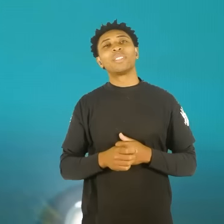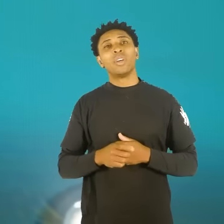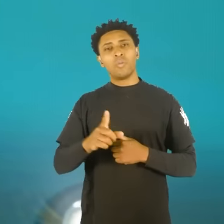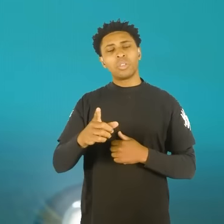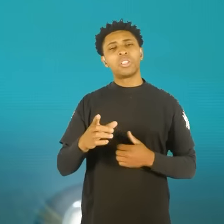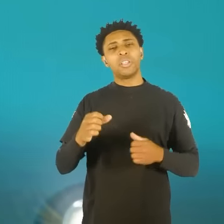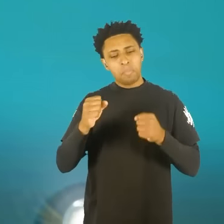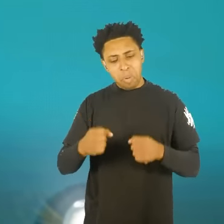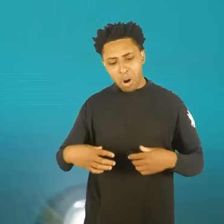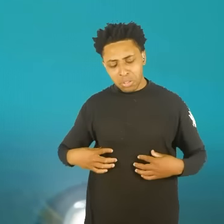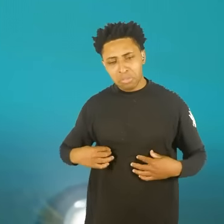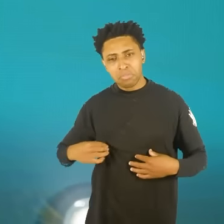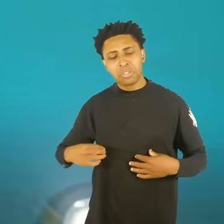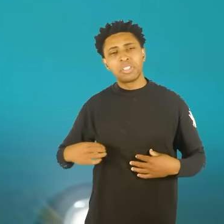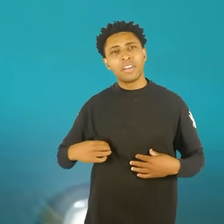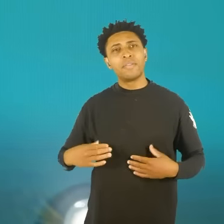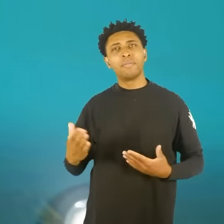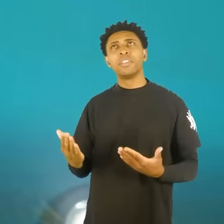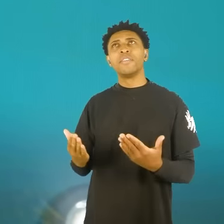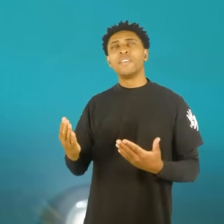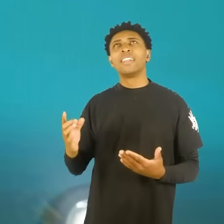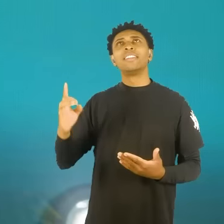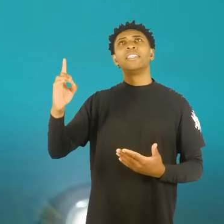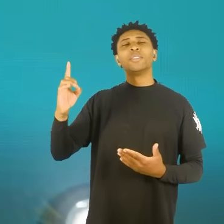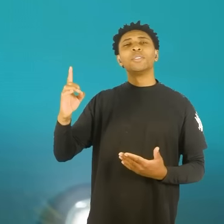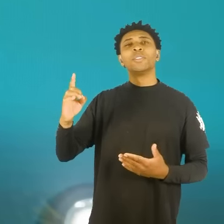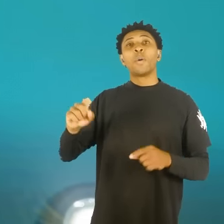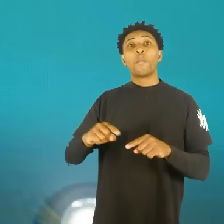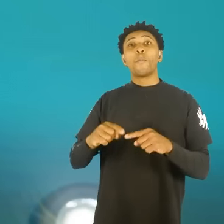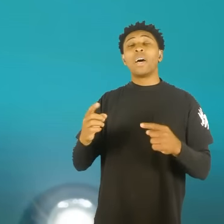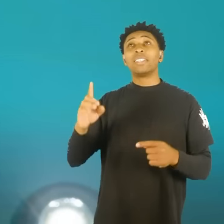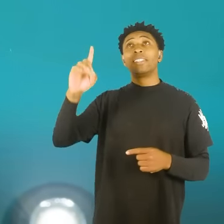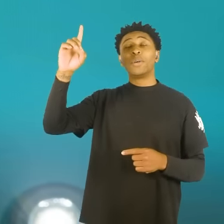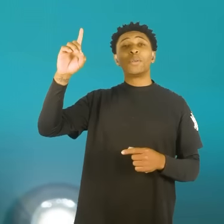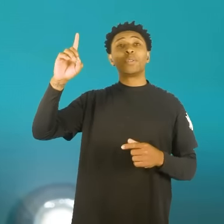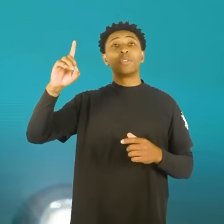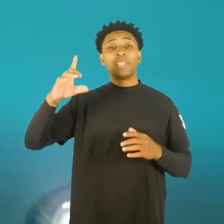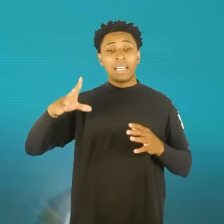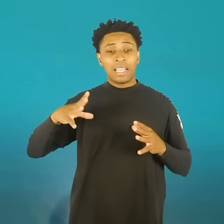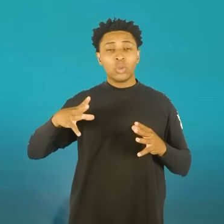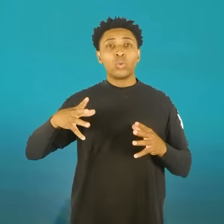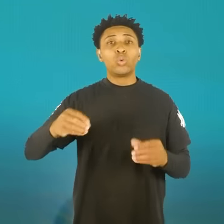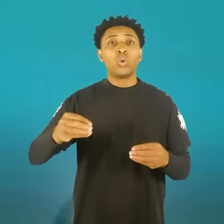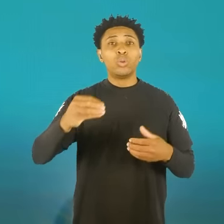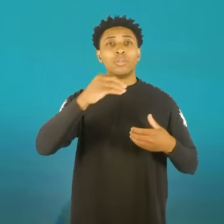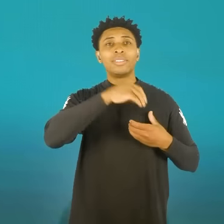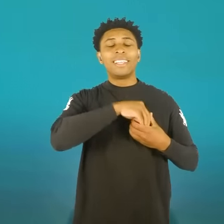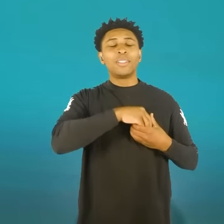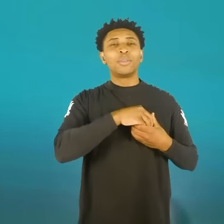crachá de voluntário, mas se houver uma parte da sua vida que Deus não tiver acesso, Deus não quer você. E Ele rejeita